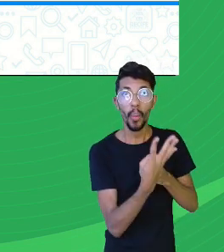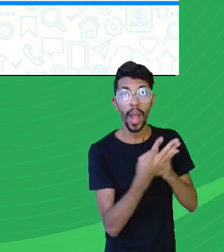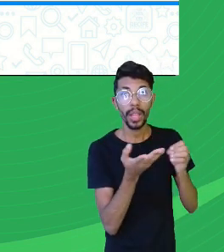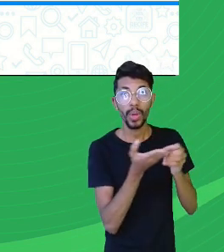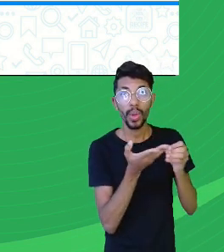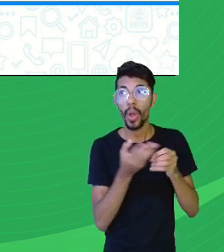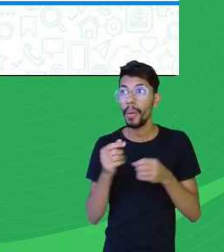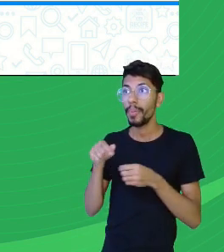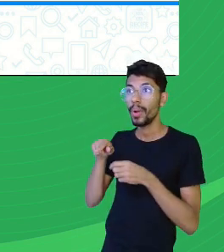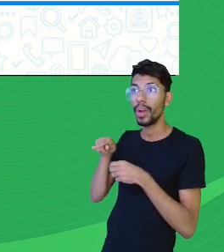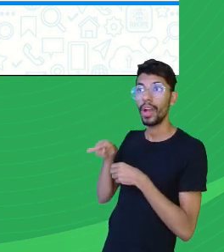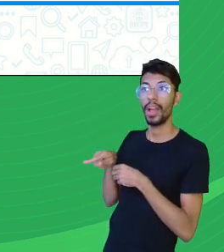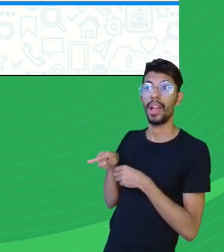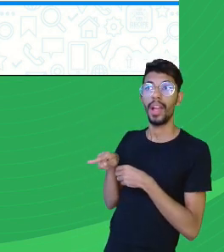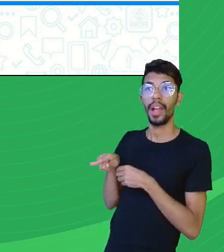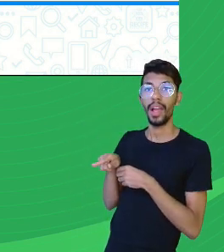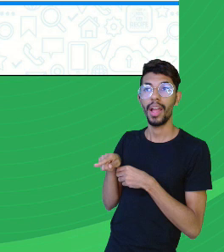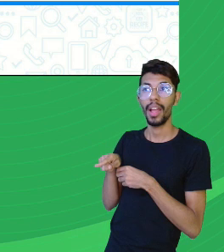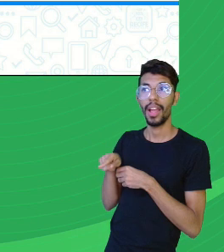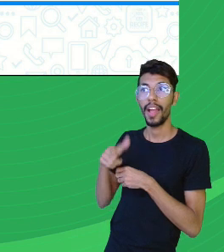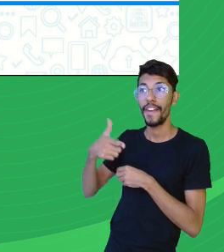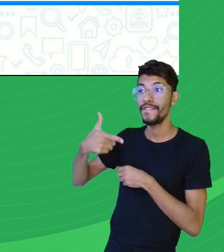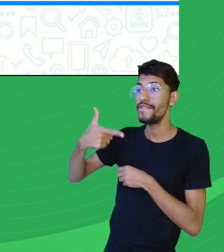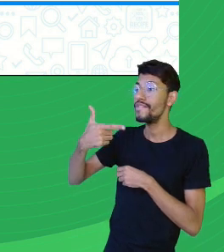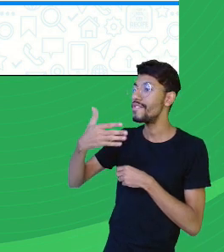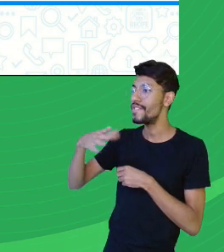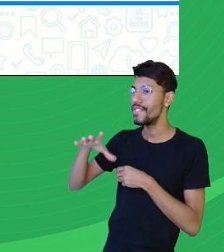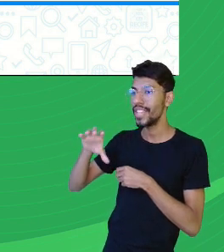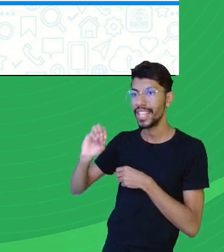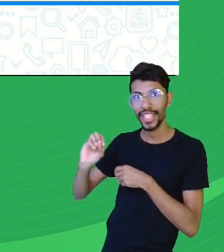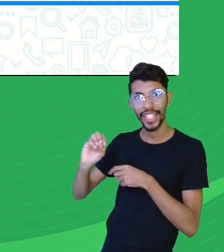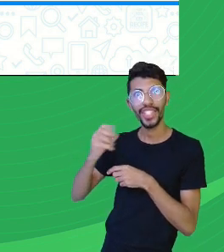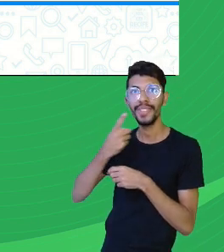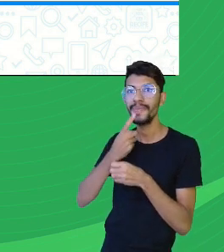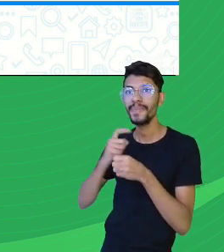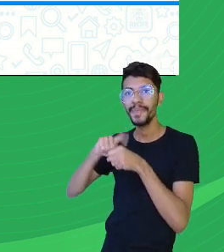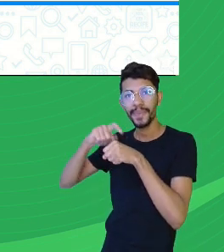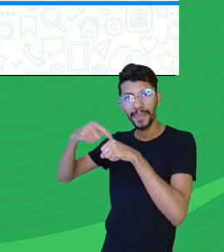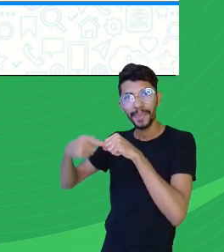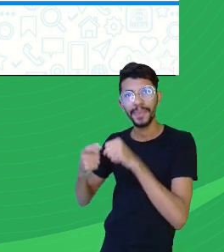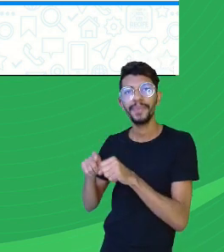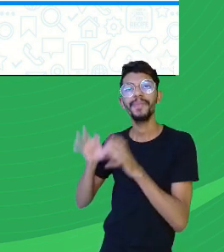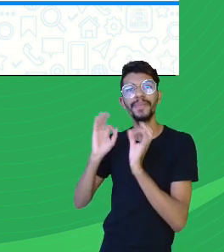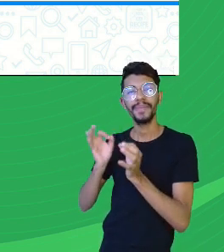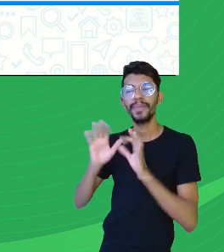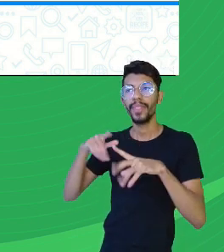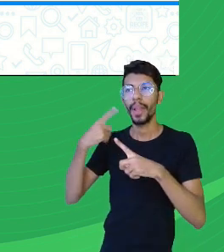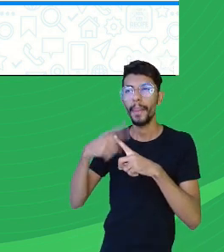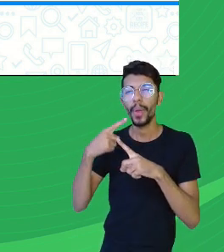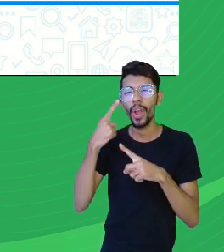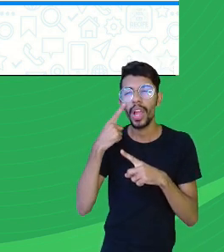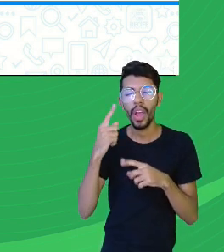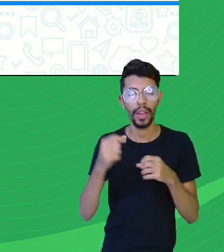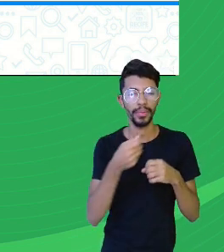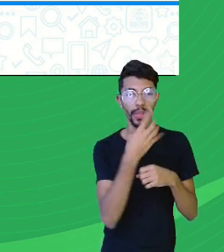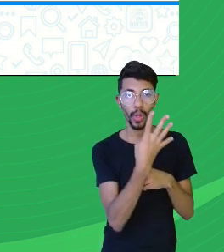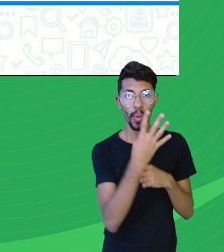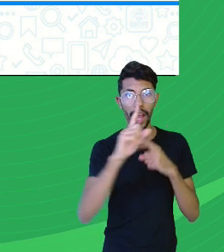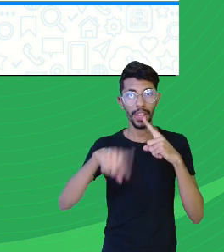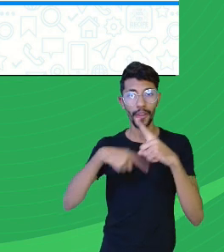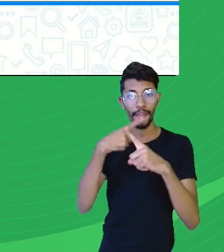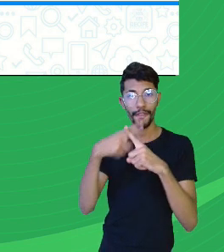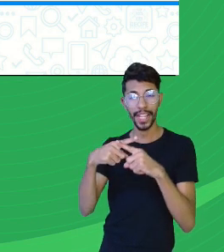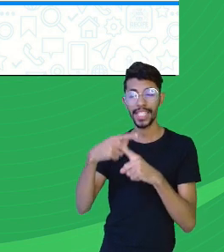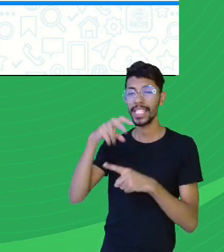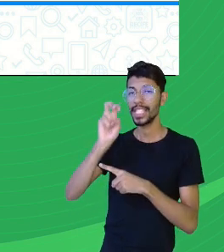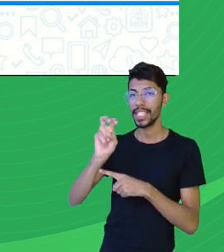Olha só. 4 copos, 20, porque 4 vezes os 5